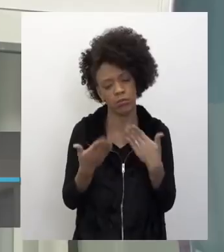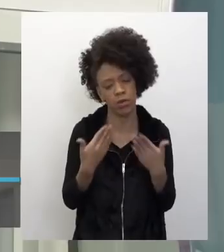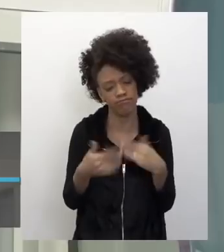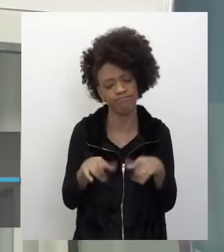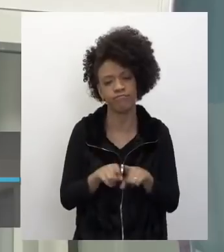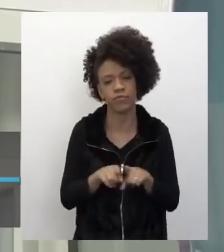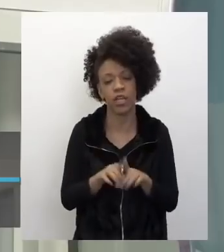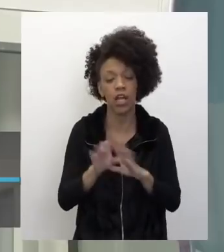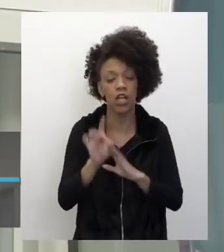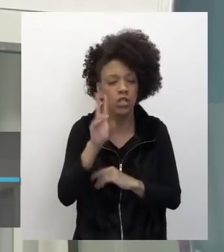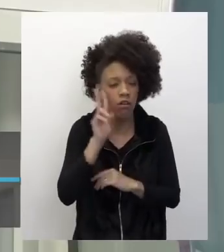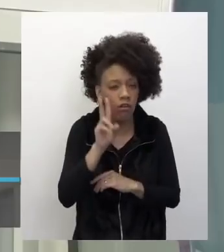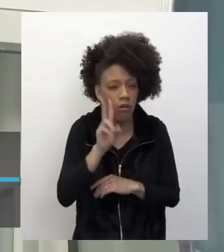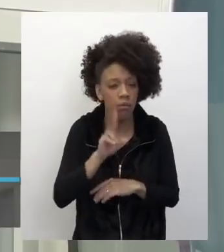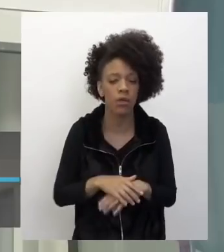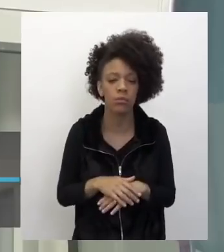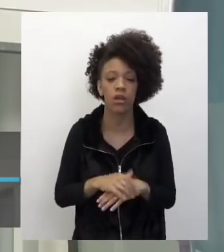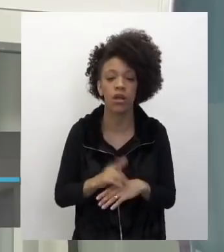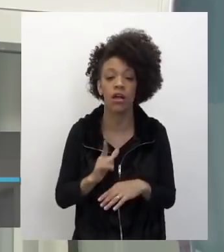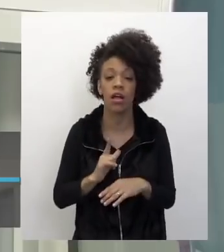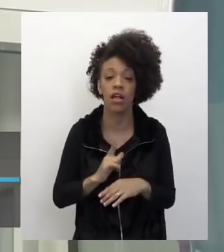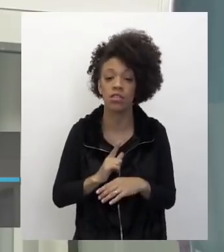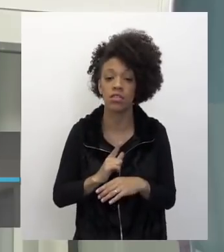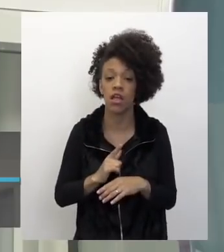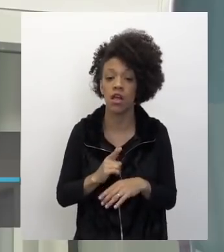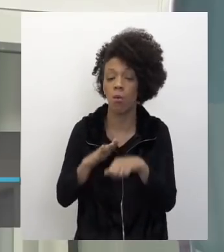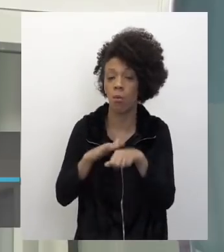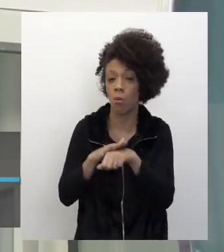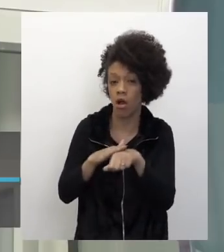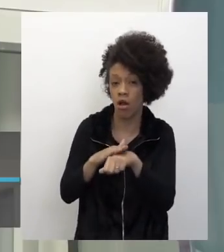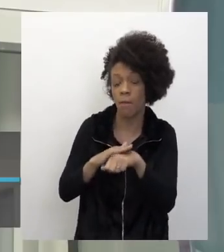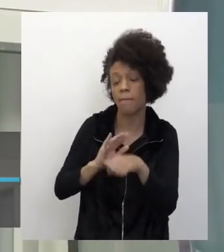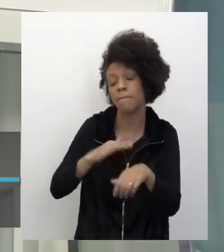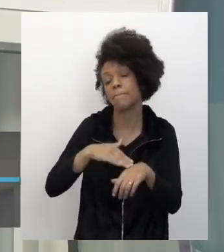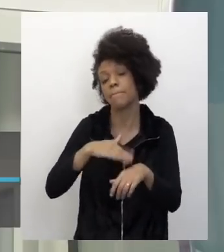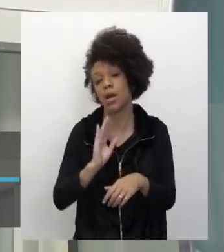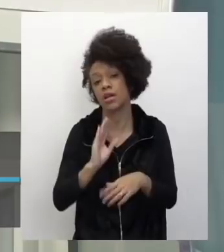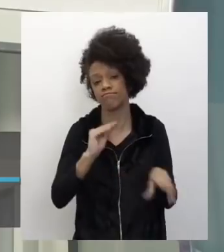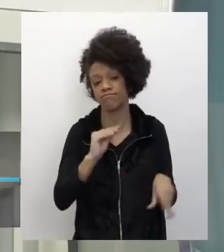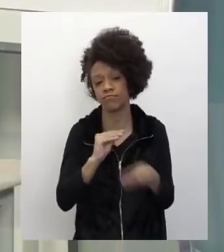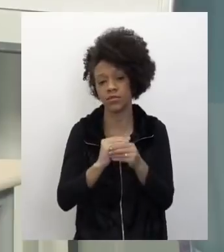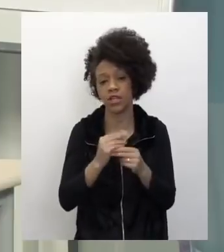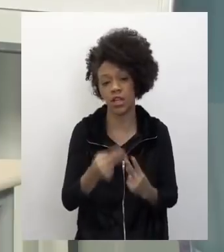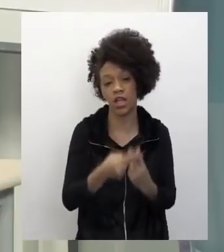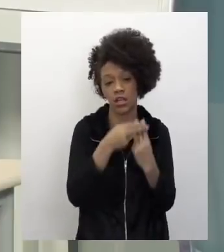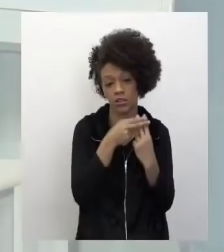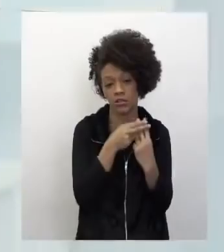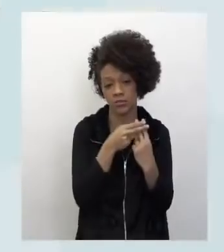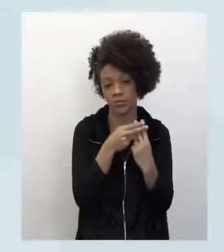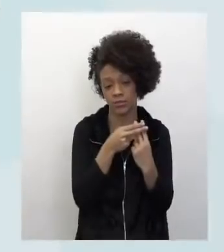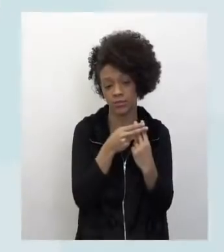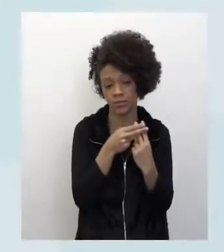Só lembrando que nós temos mais uma plataforma de conversa, né? Nós temos o hashtag,